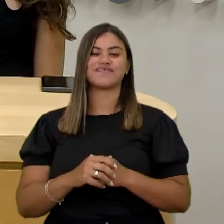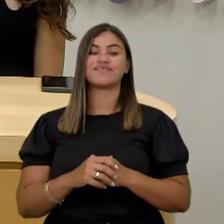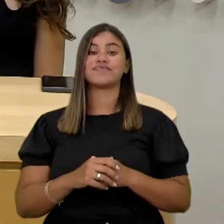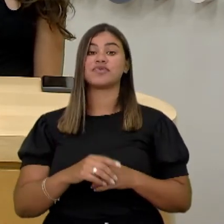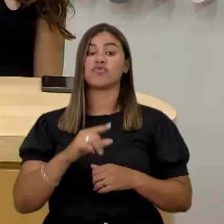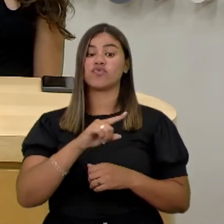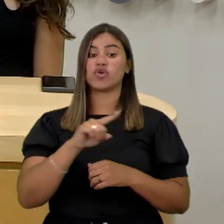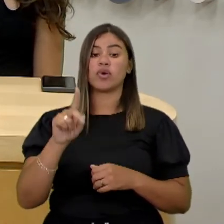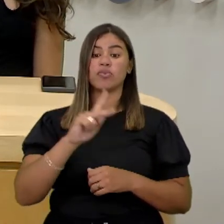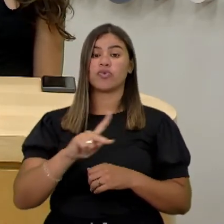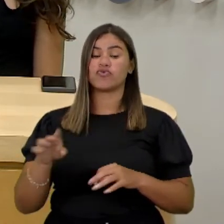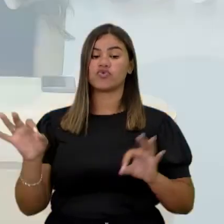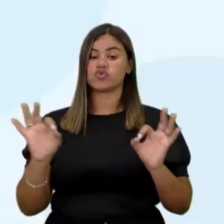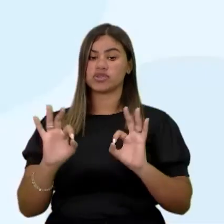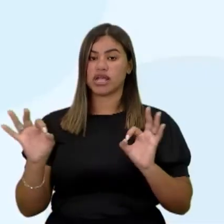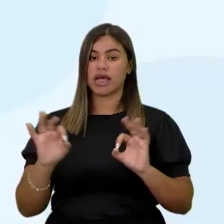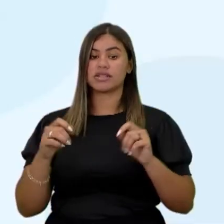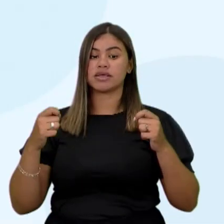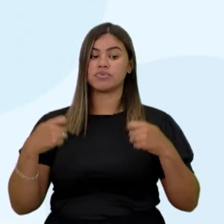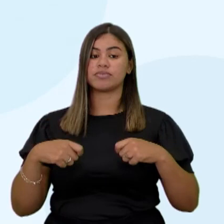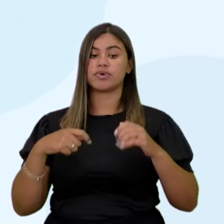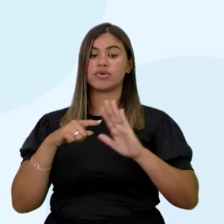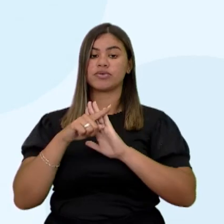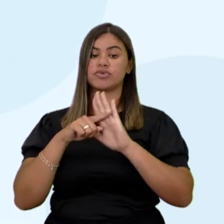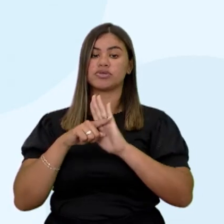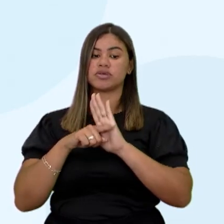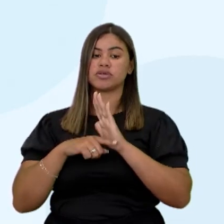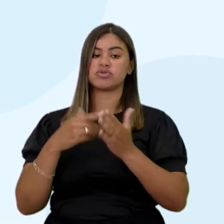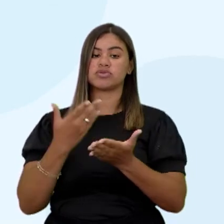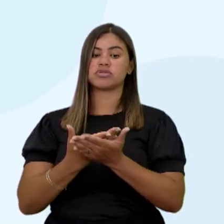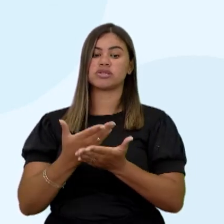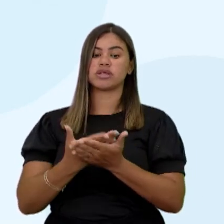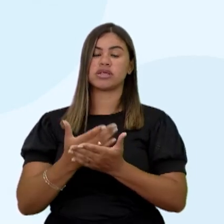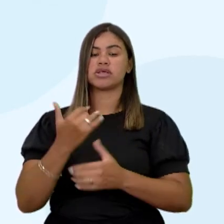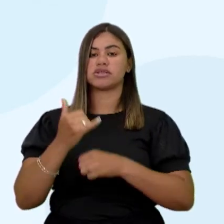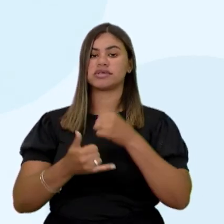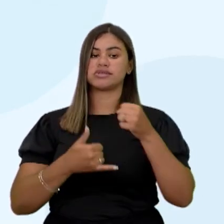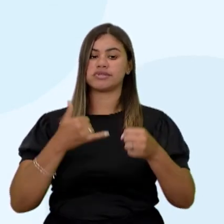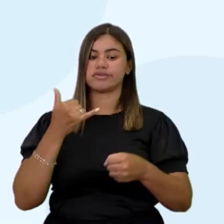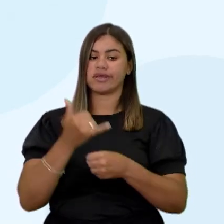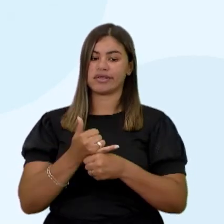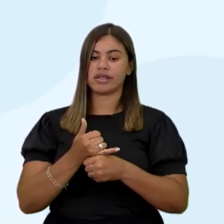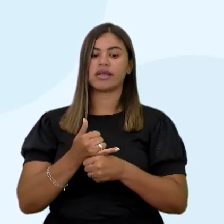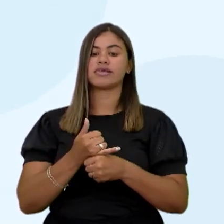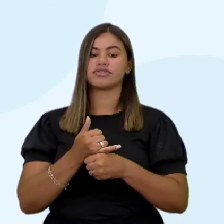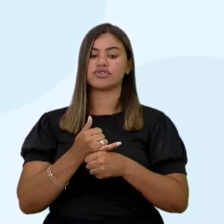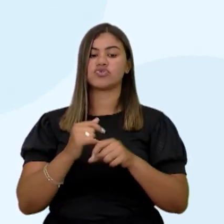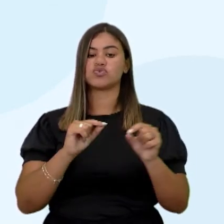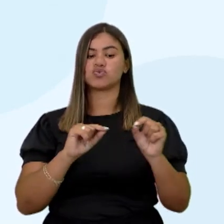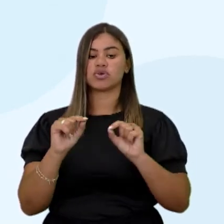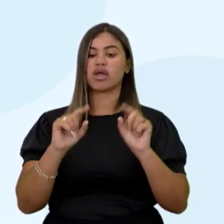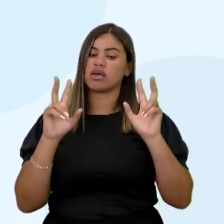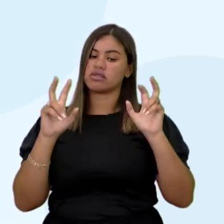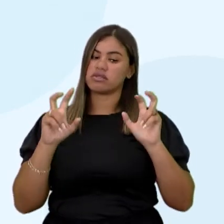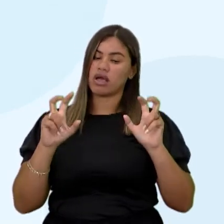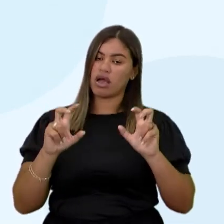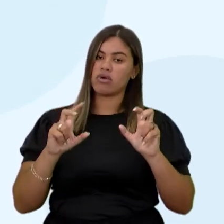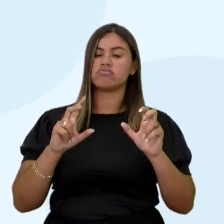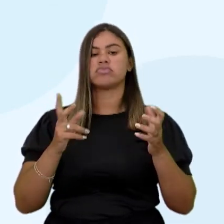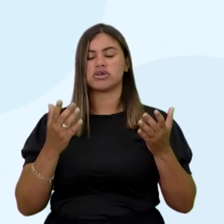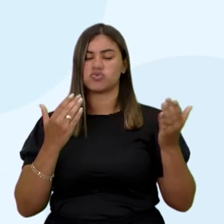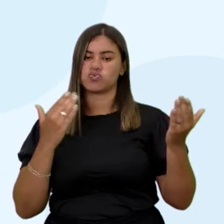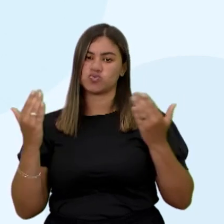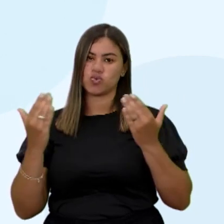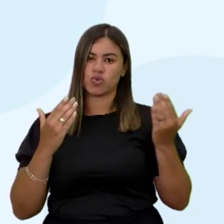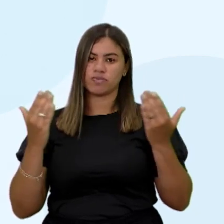sem professor nesse momento, você pesquisa na internet, em um smartphone ou na sala de informática da sua escola, sobre pautas internacionais e compare-as